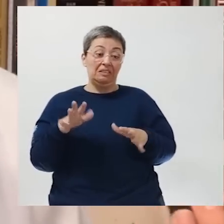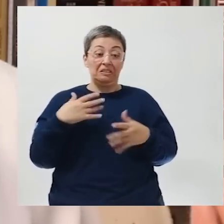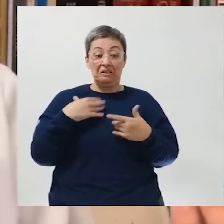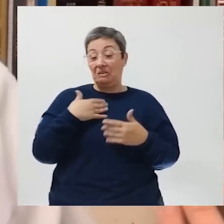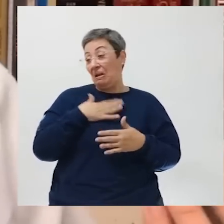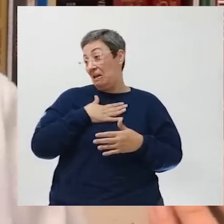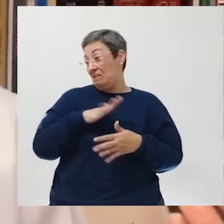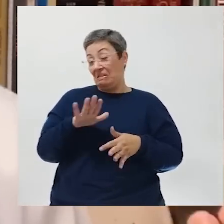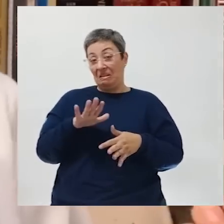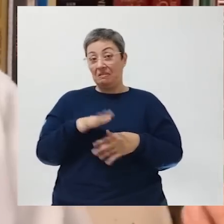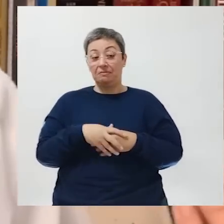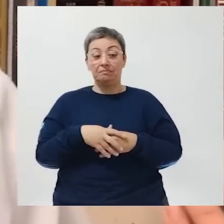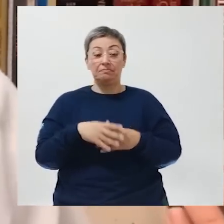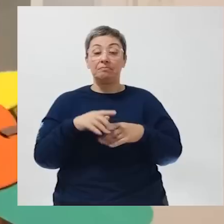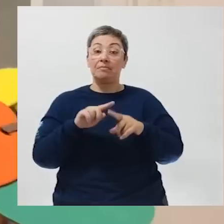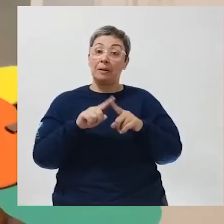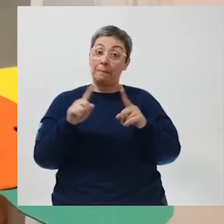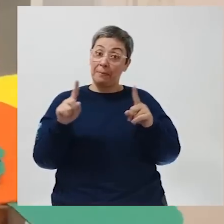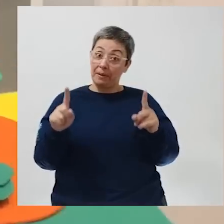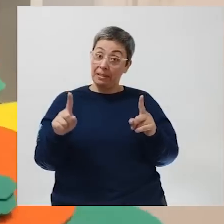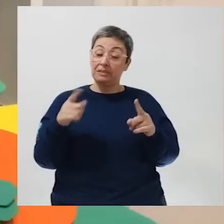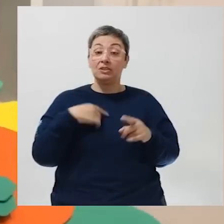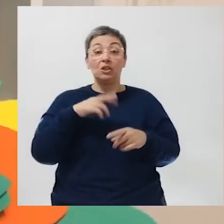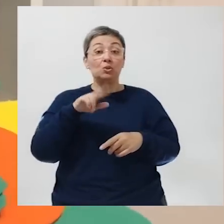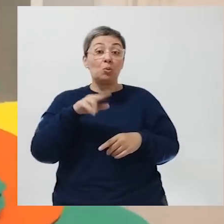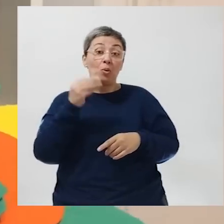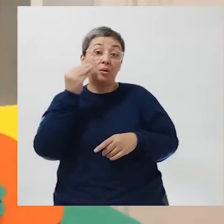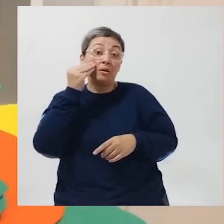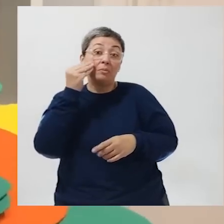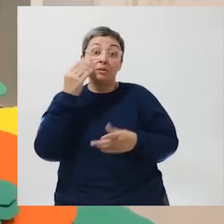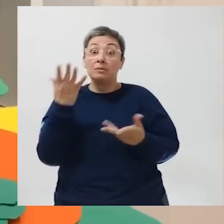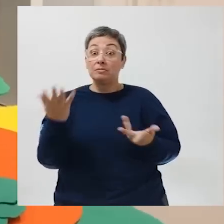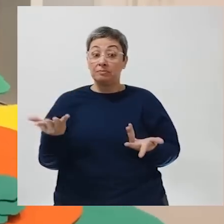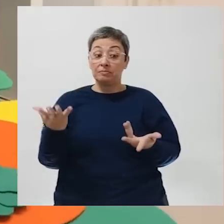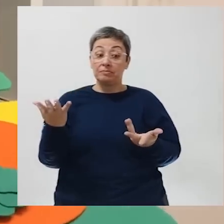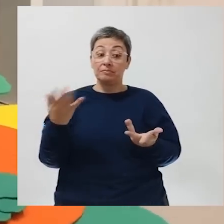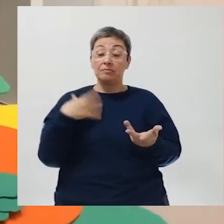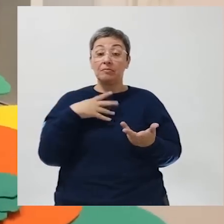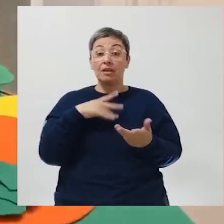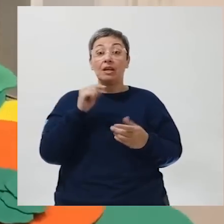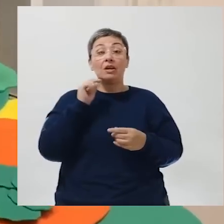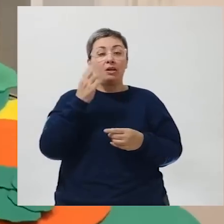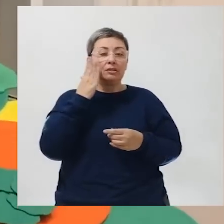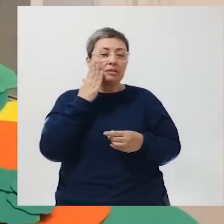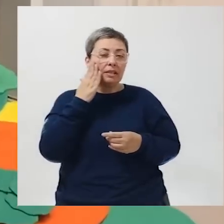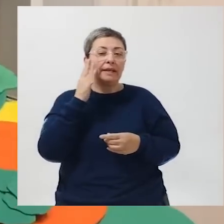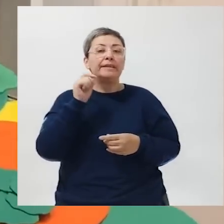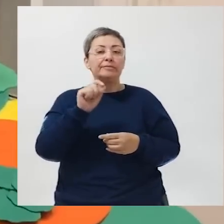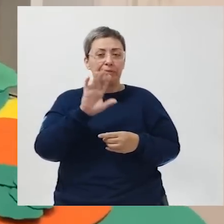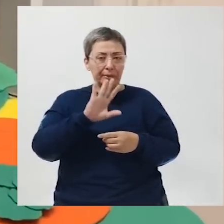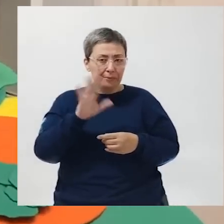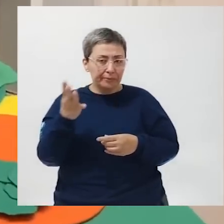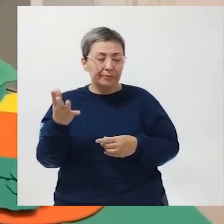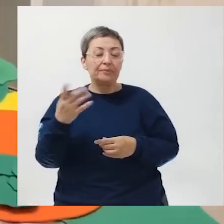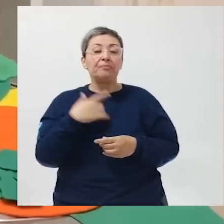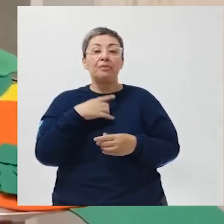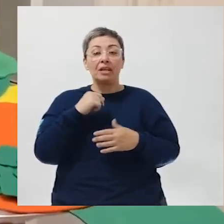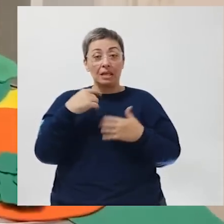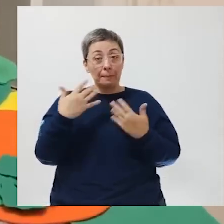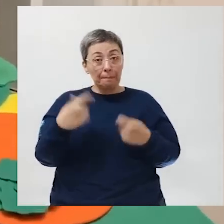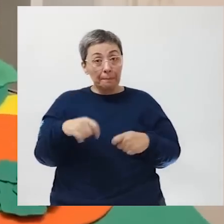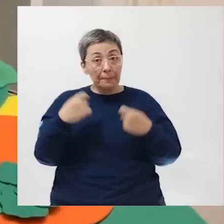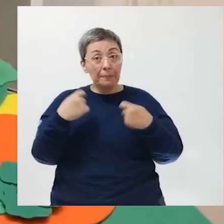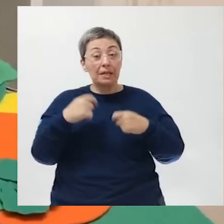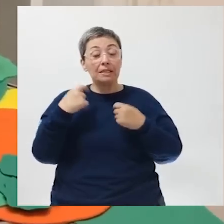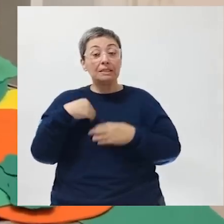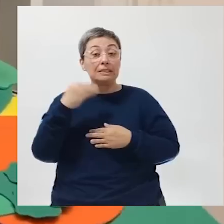quero. Ai, eu não gosto. mas você nunca experimentou. Então não é? Eu sei que acontece assim.